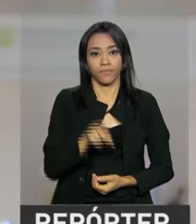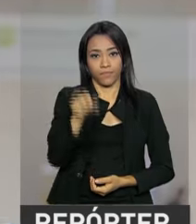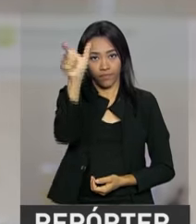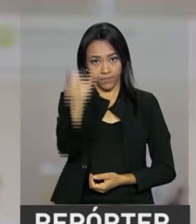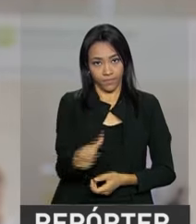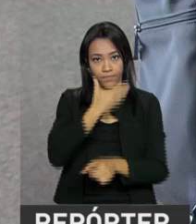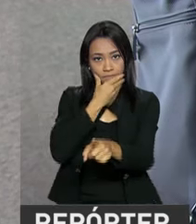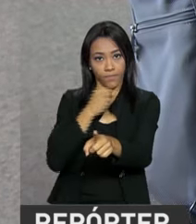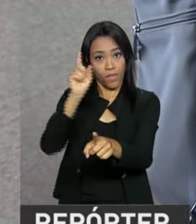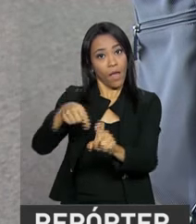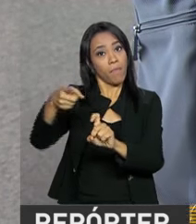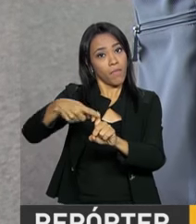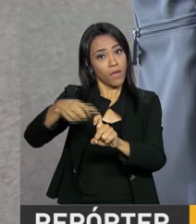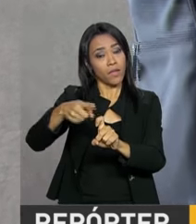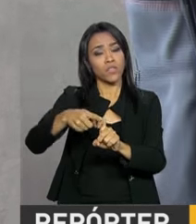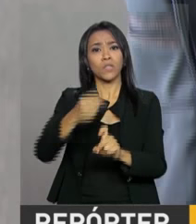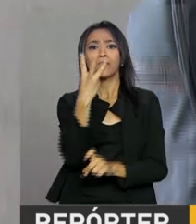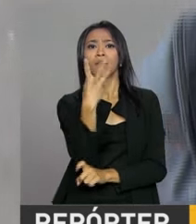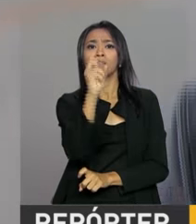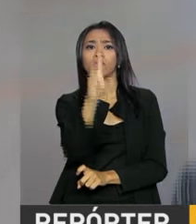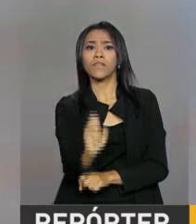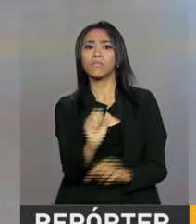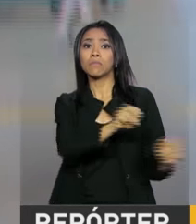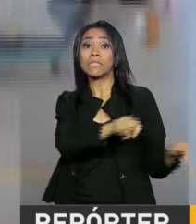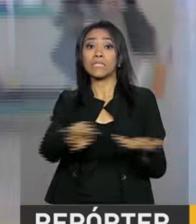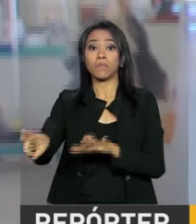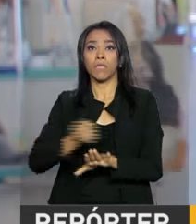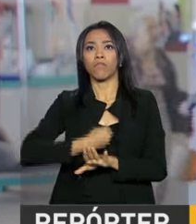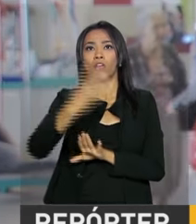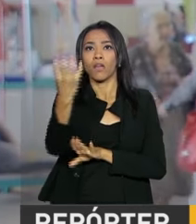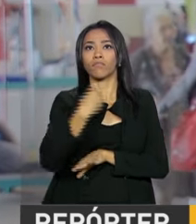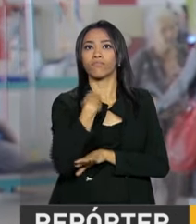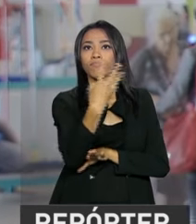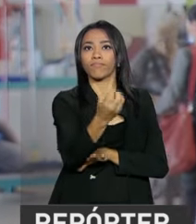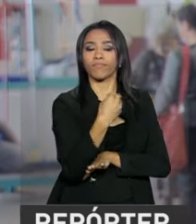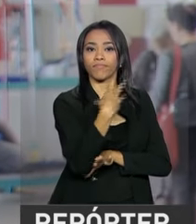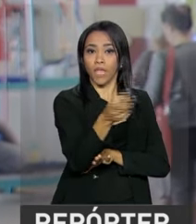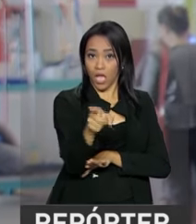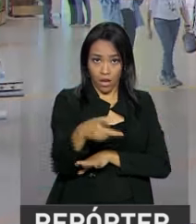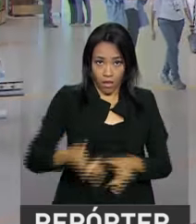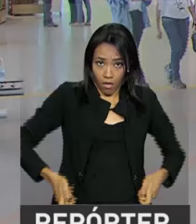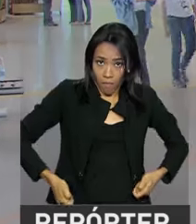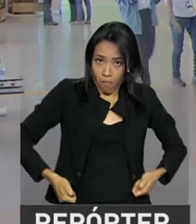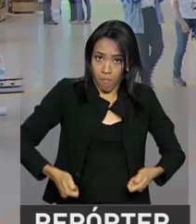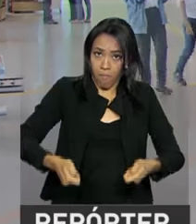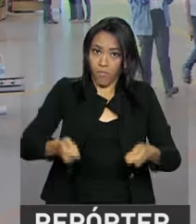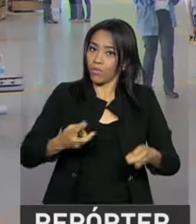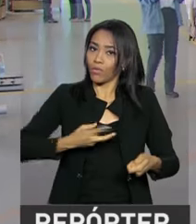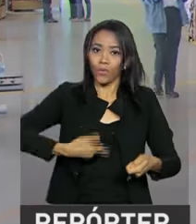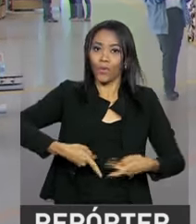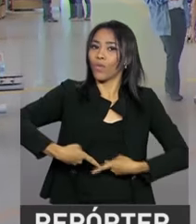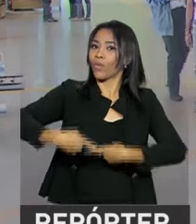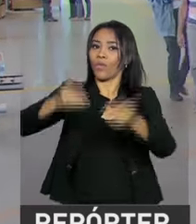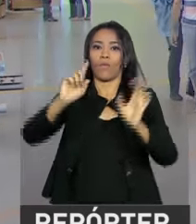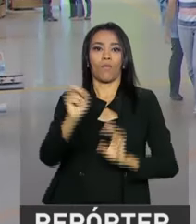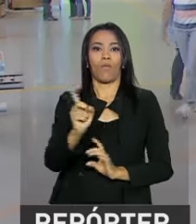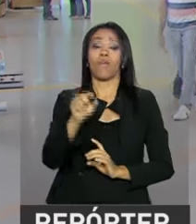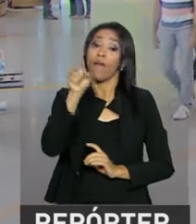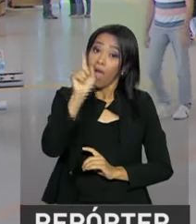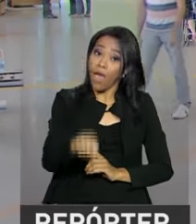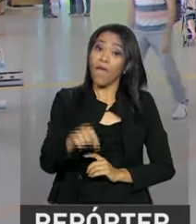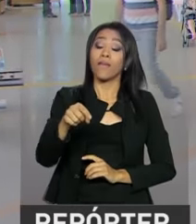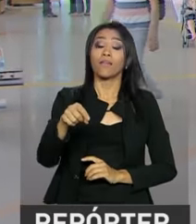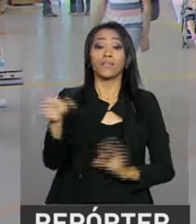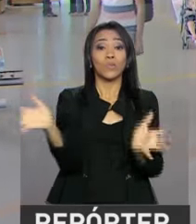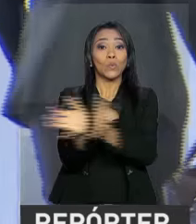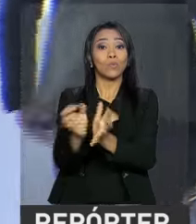Silvestre é médico e viaja três vezes por semana nos seus voos ele não despacha a bagagem ele faz parte dos 35%